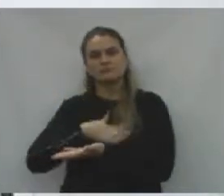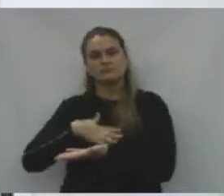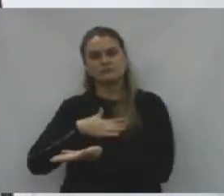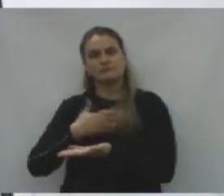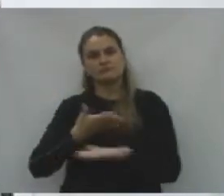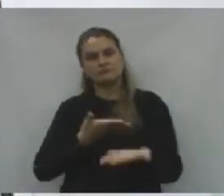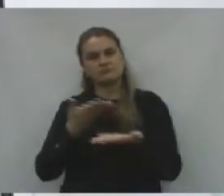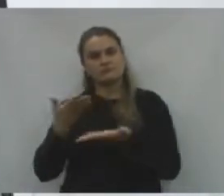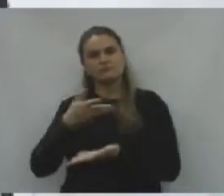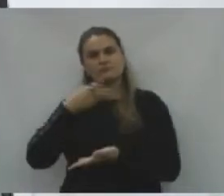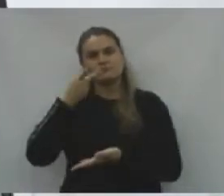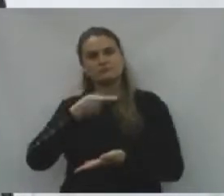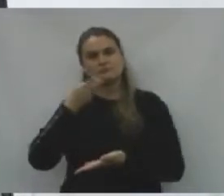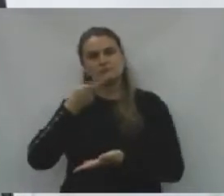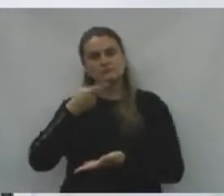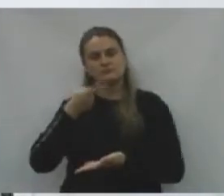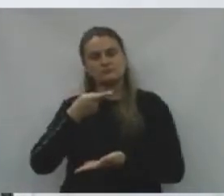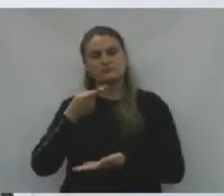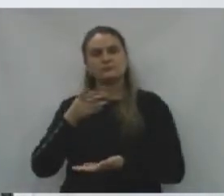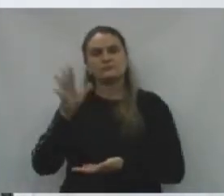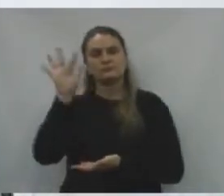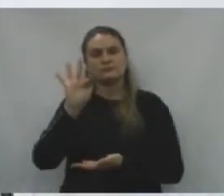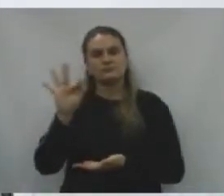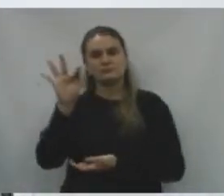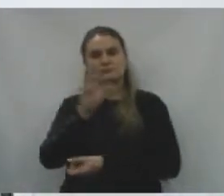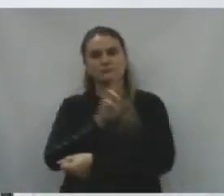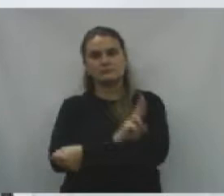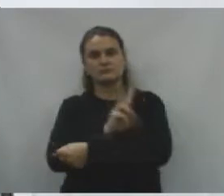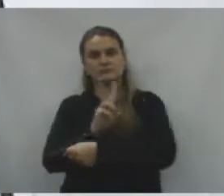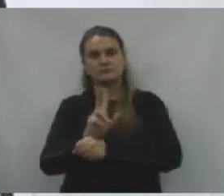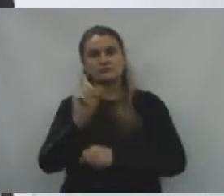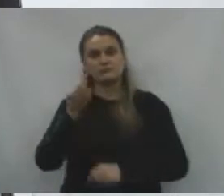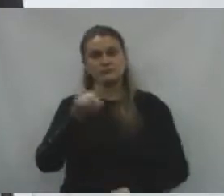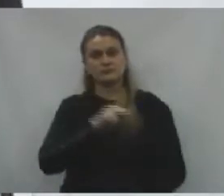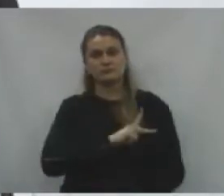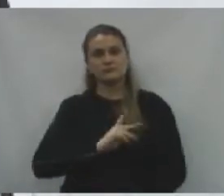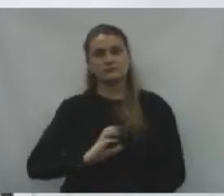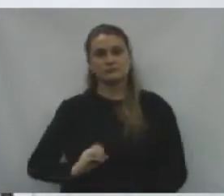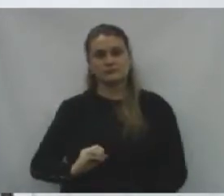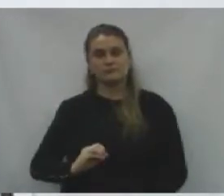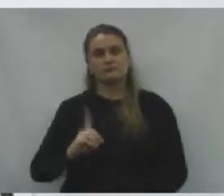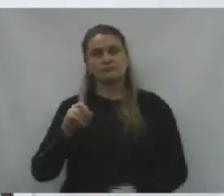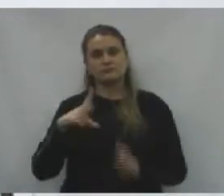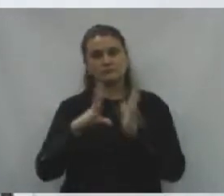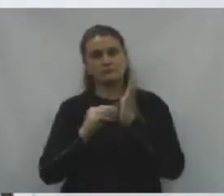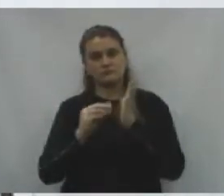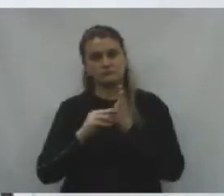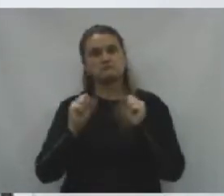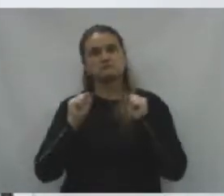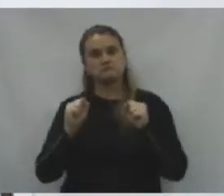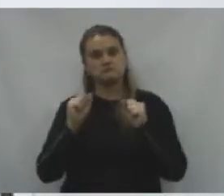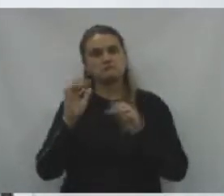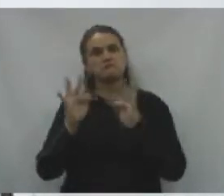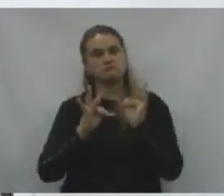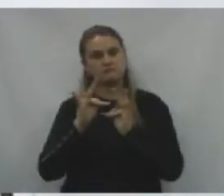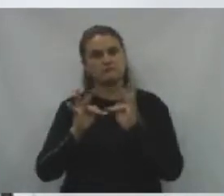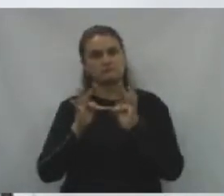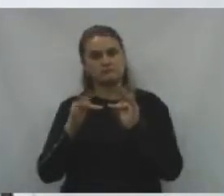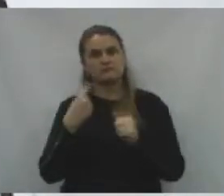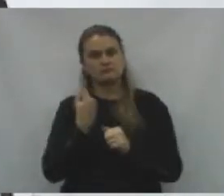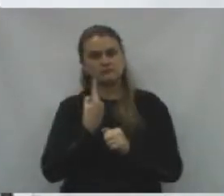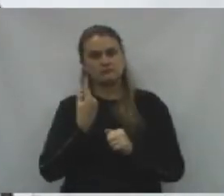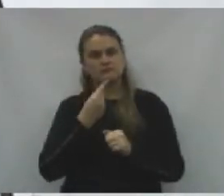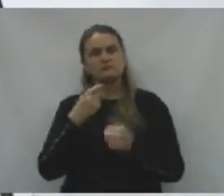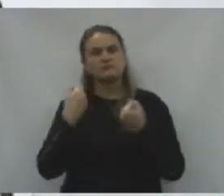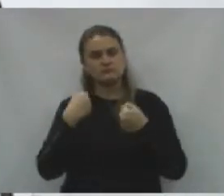convite, essa forma de falar um pouco dessa instituição, que é uma instituição pública, um modelo que dá certo, autossustentável, e